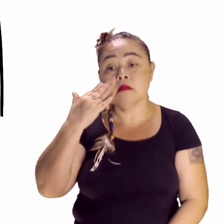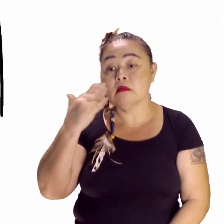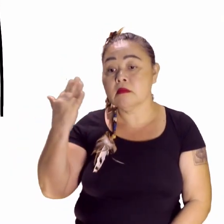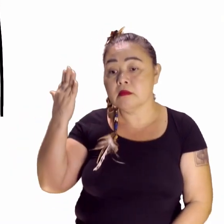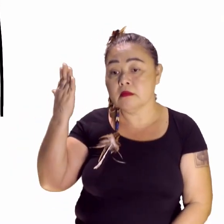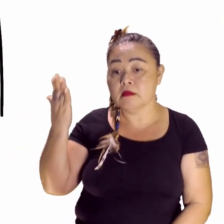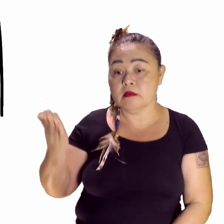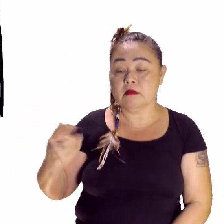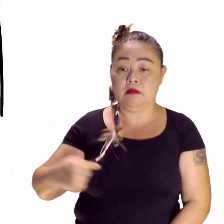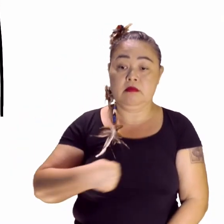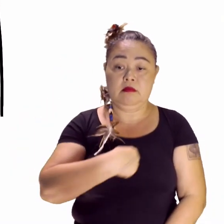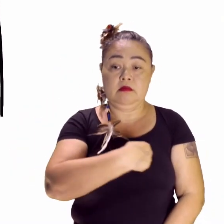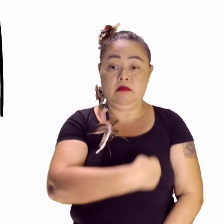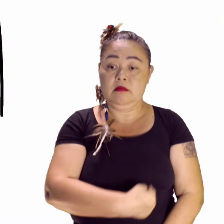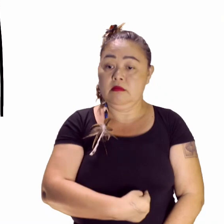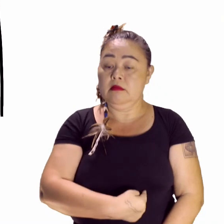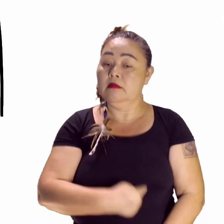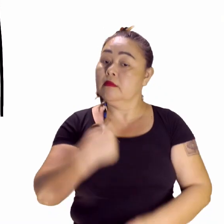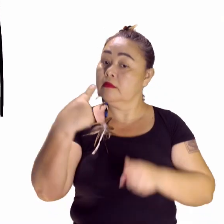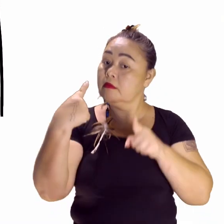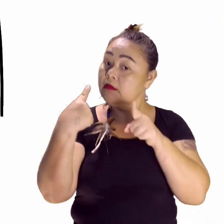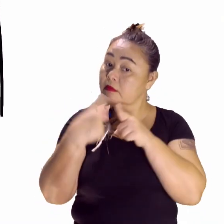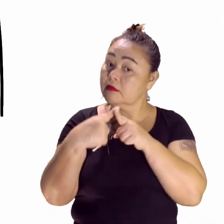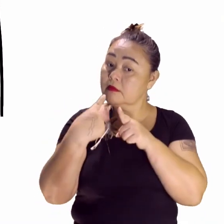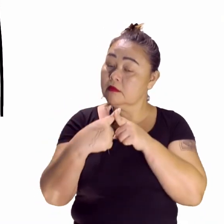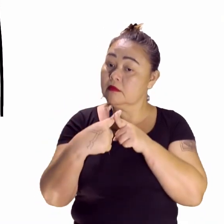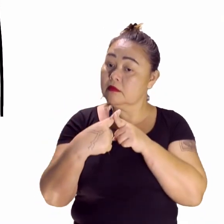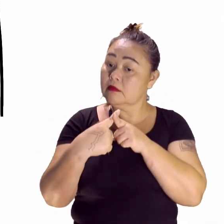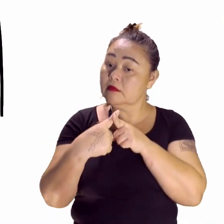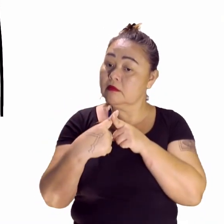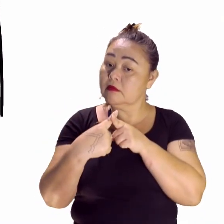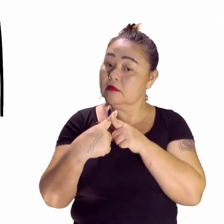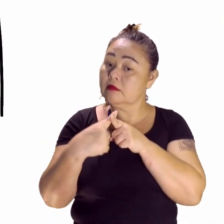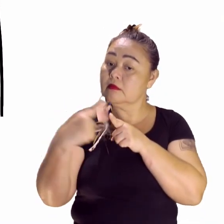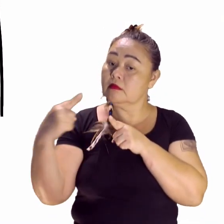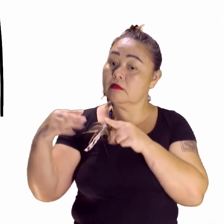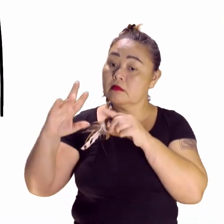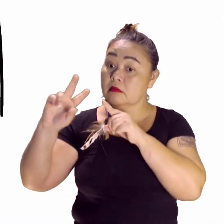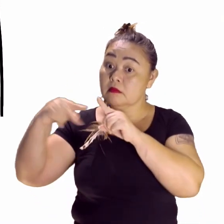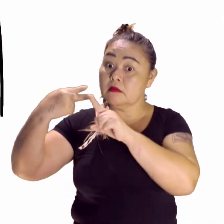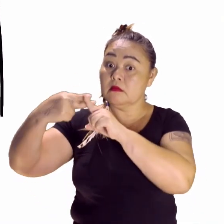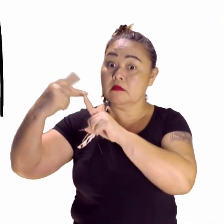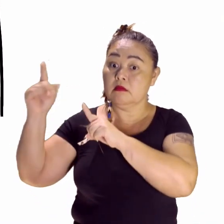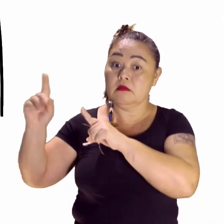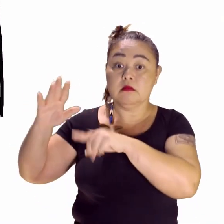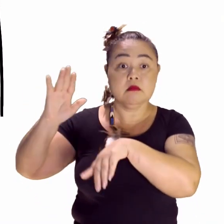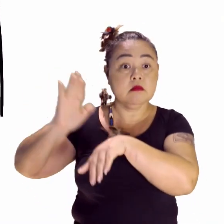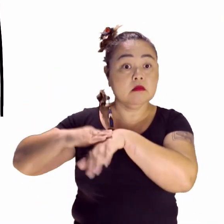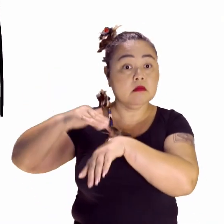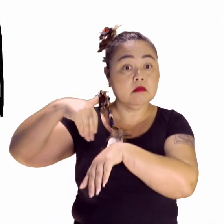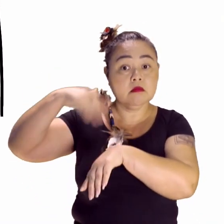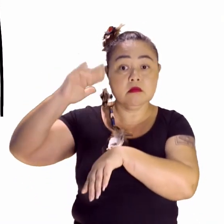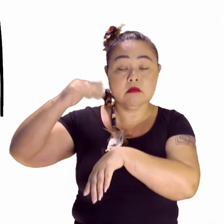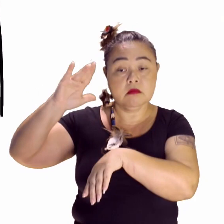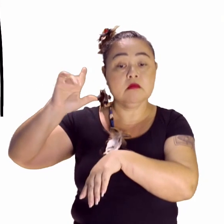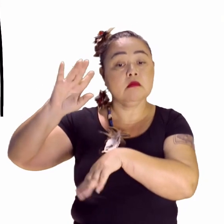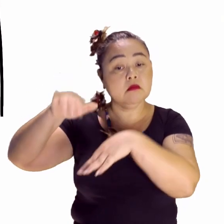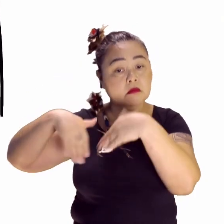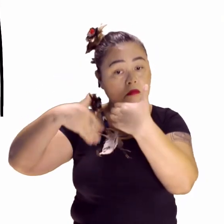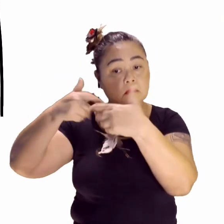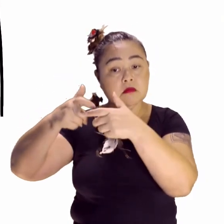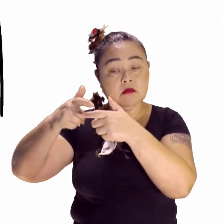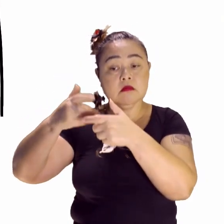de frisar a China justamente porque foi aumentou Exatamente isso e é uma tendência